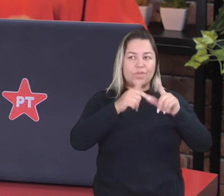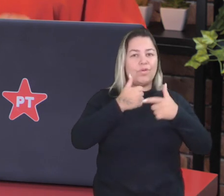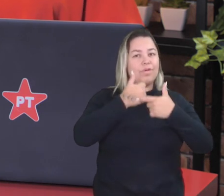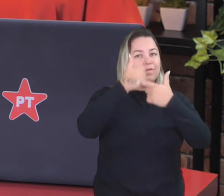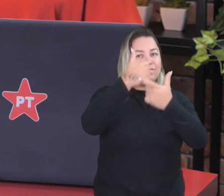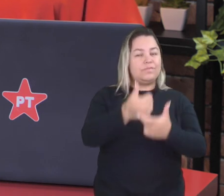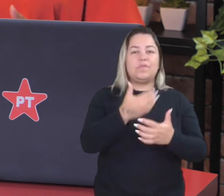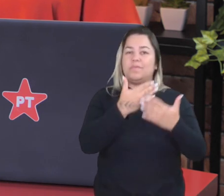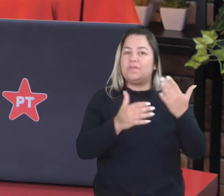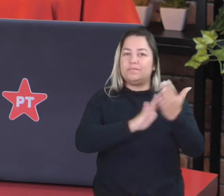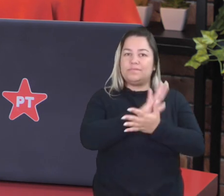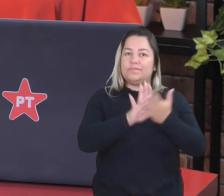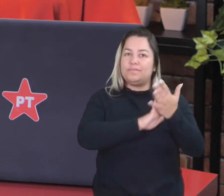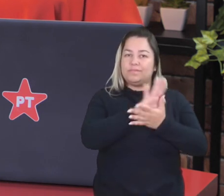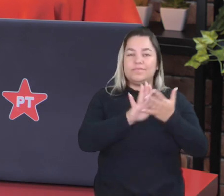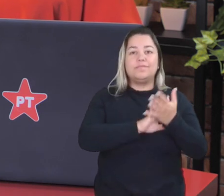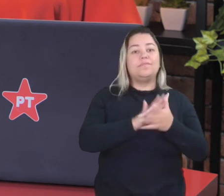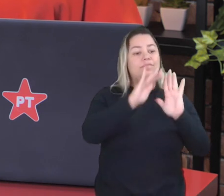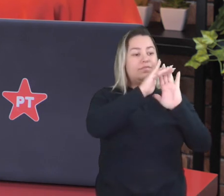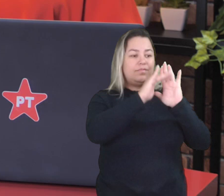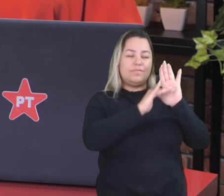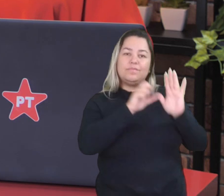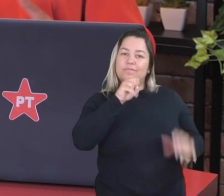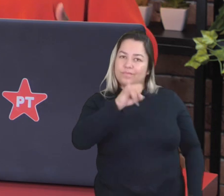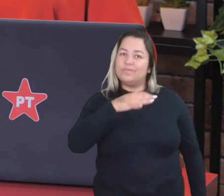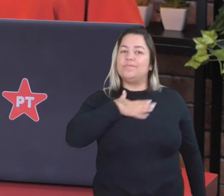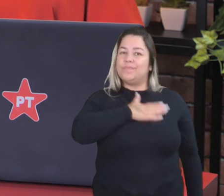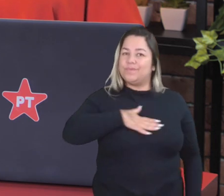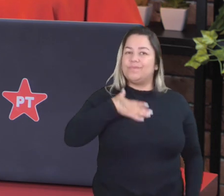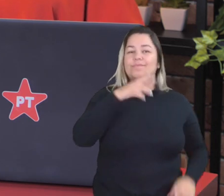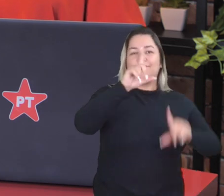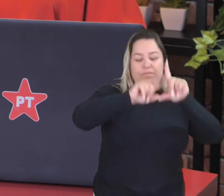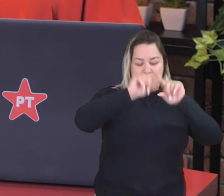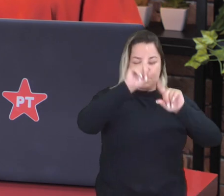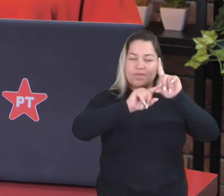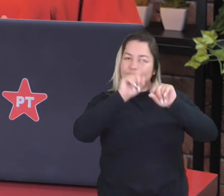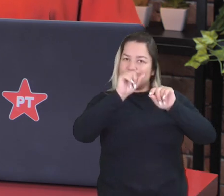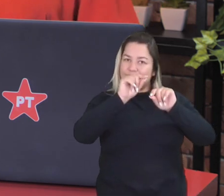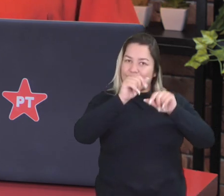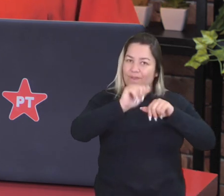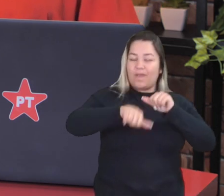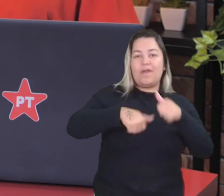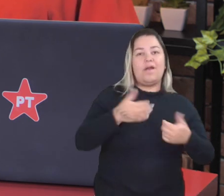aplicativo, clica aí no botão seguir para você não perder nenhum episódio. E se você gostou, pode deixar 5